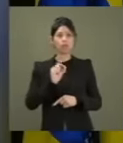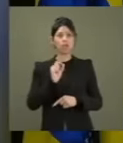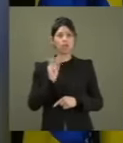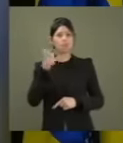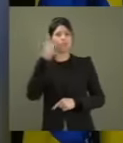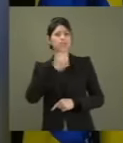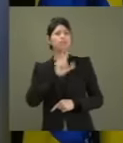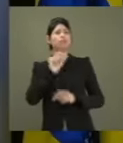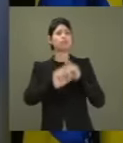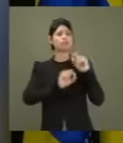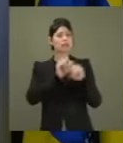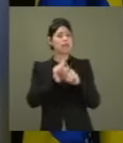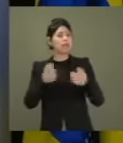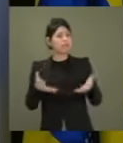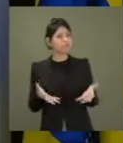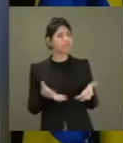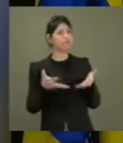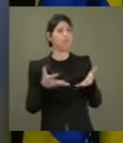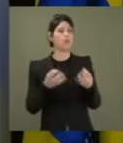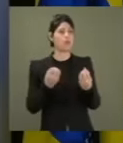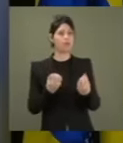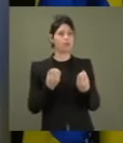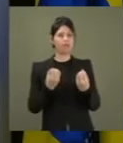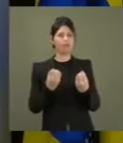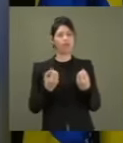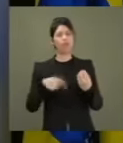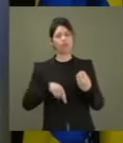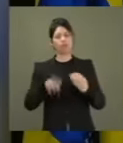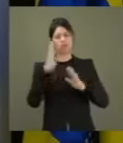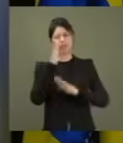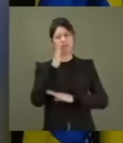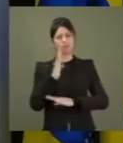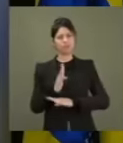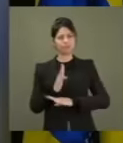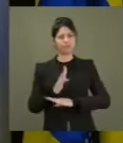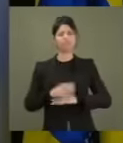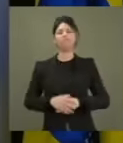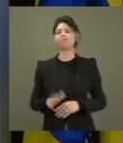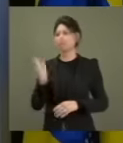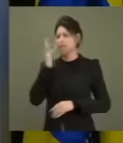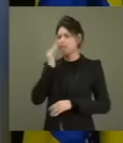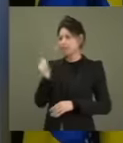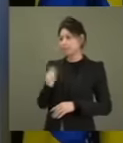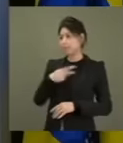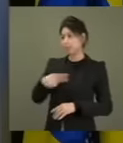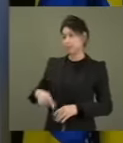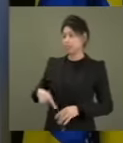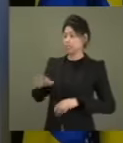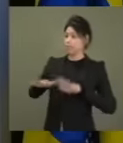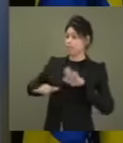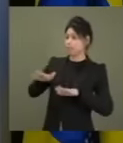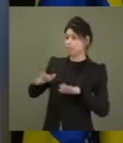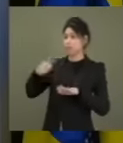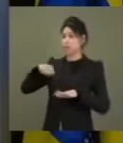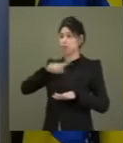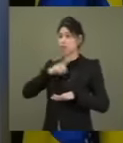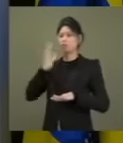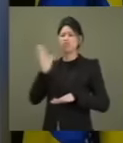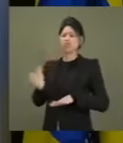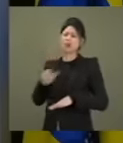chegamos de insensibilidade no Brasil? Eu sei, senhor presidente, que muitas vezes eu costumo